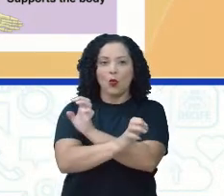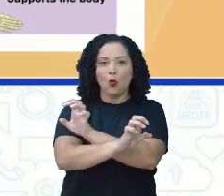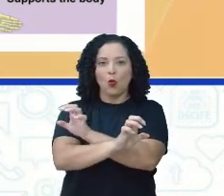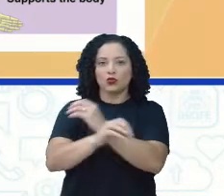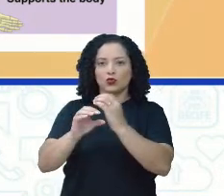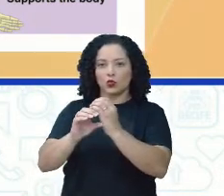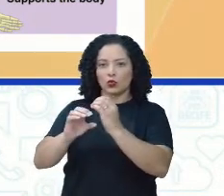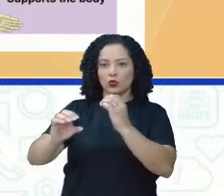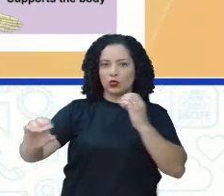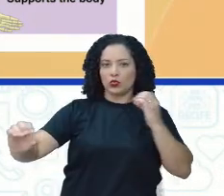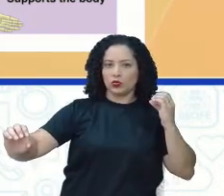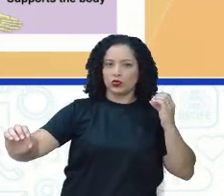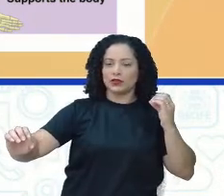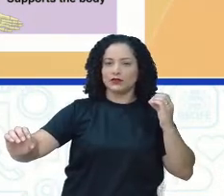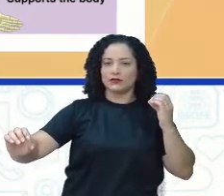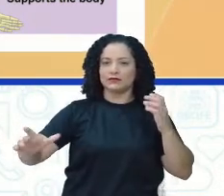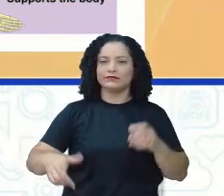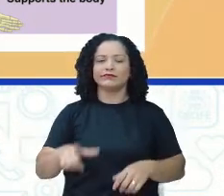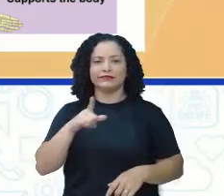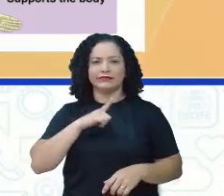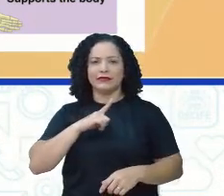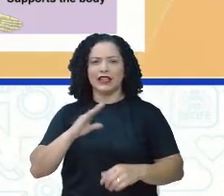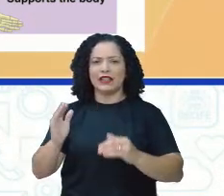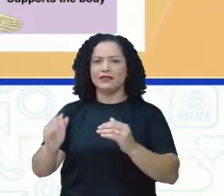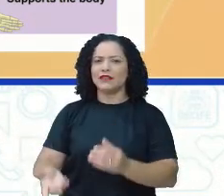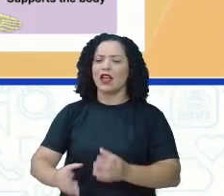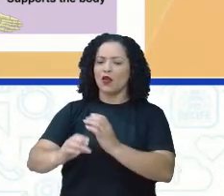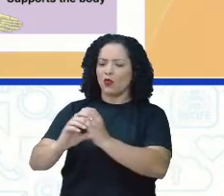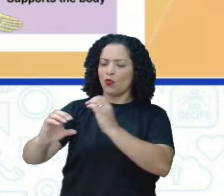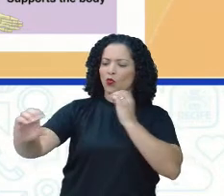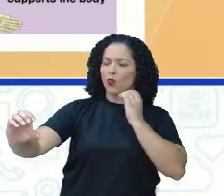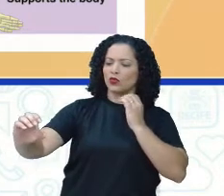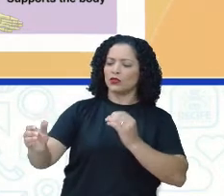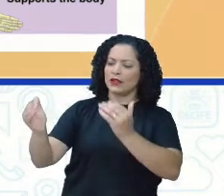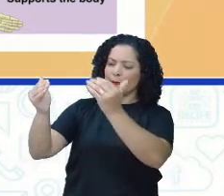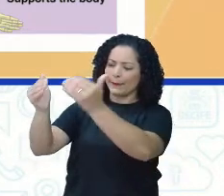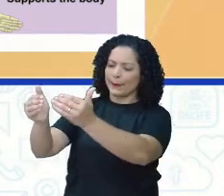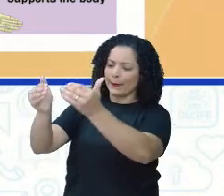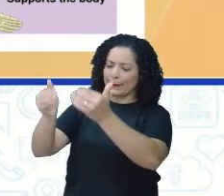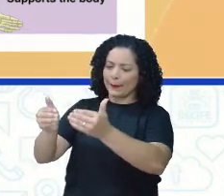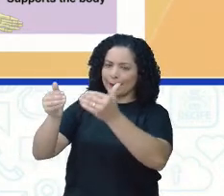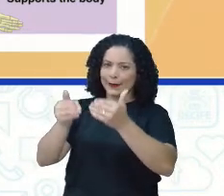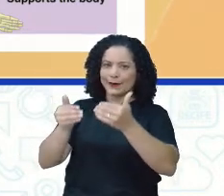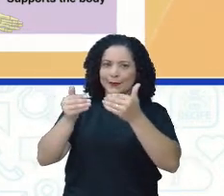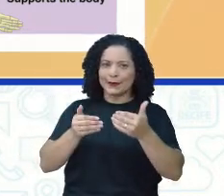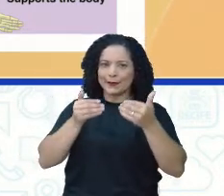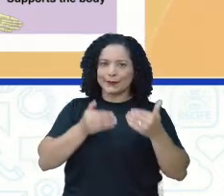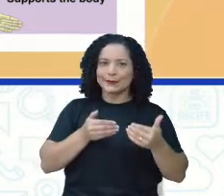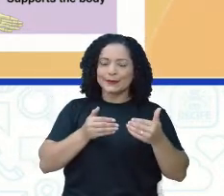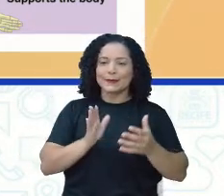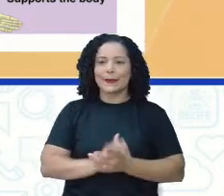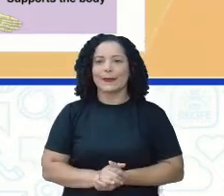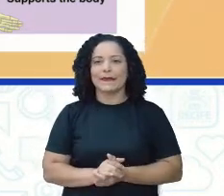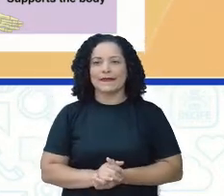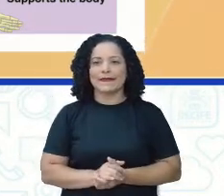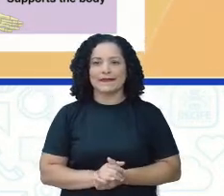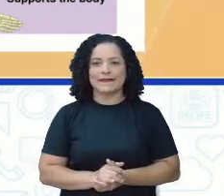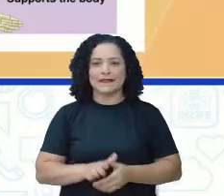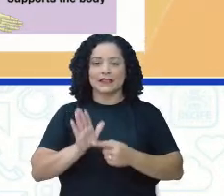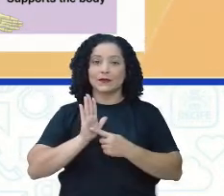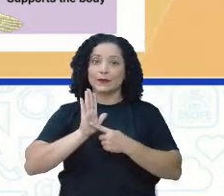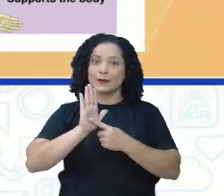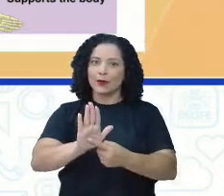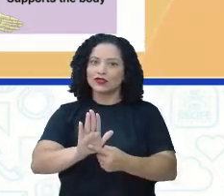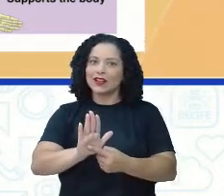nesse osso longo eu estou apresentando algumas partes. Vocês devem perceber, né, que eu estou trazendo para vocês imagens